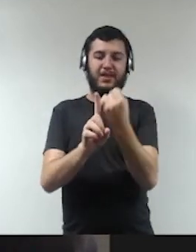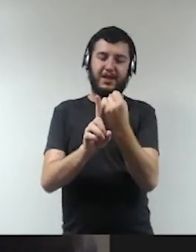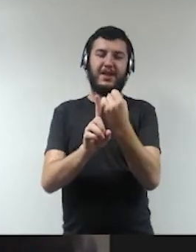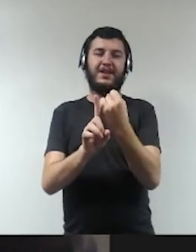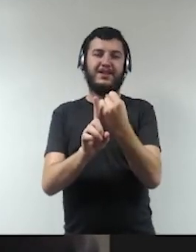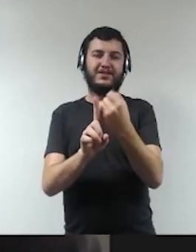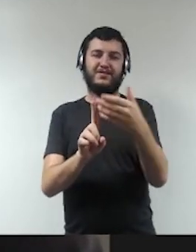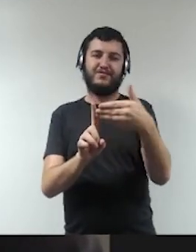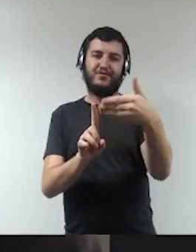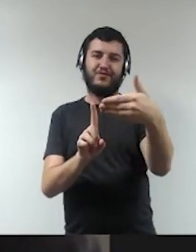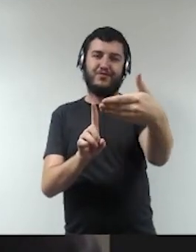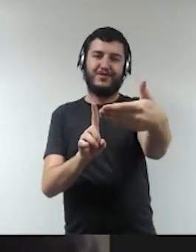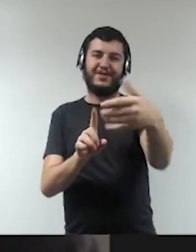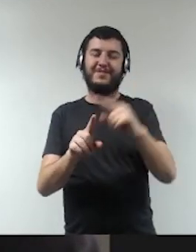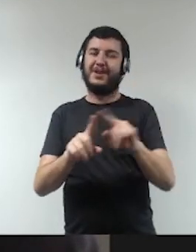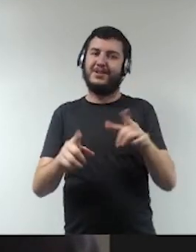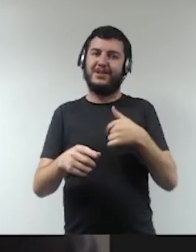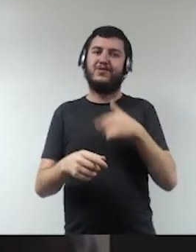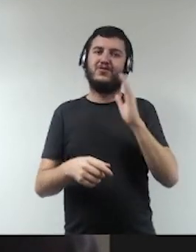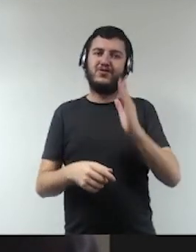me corrijam,